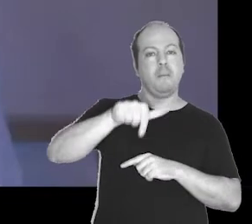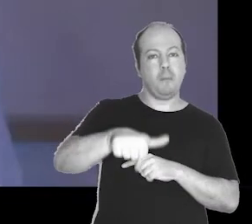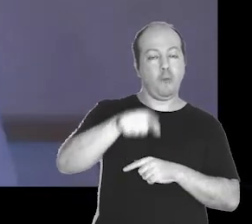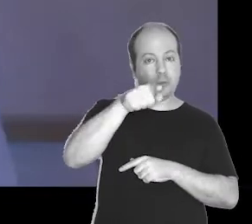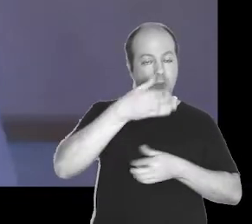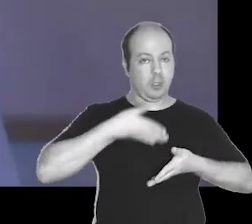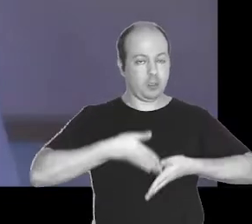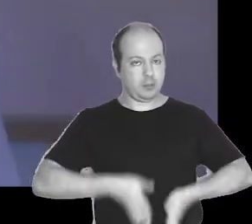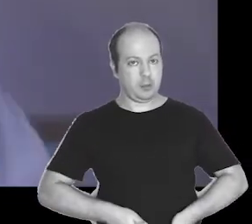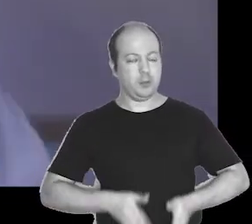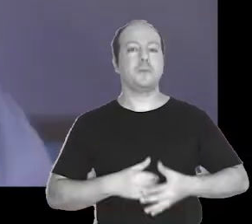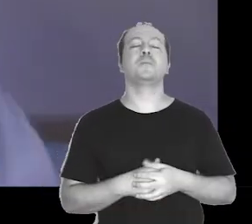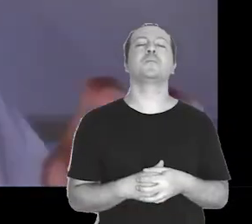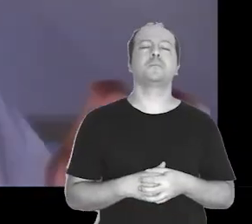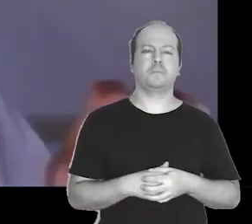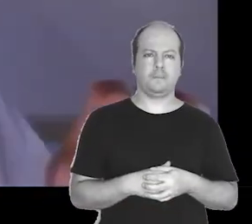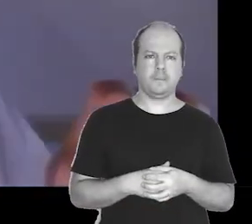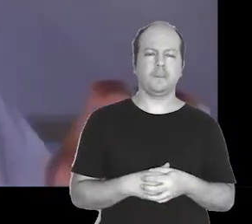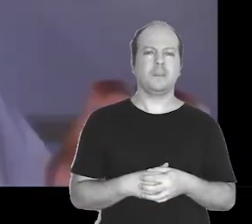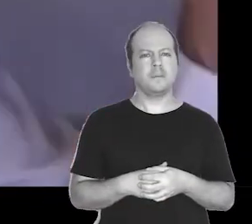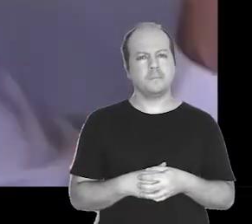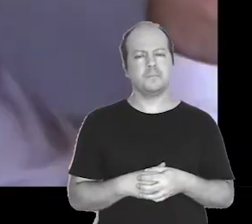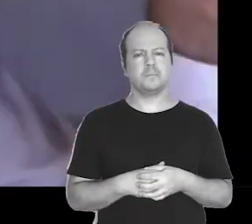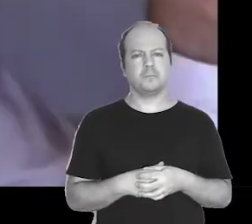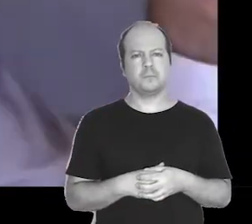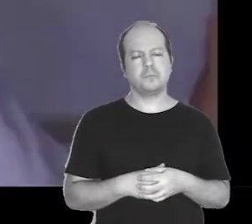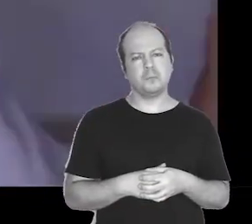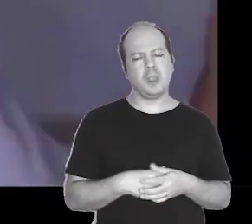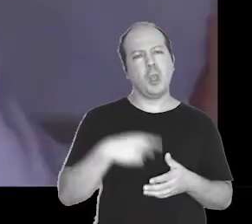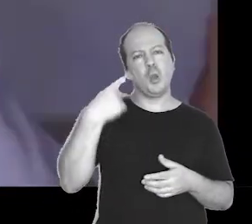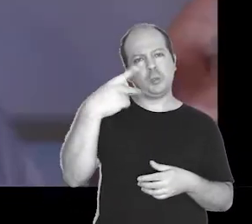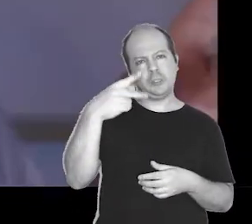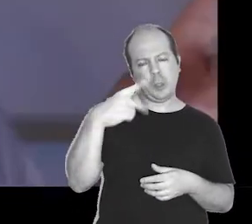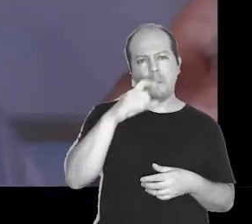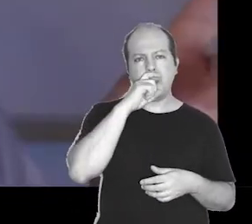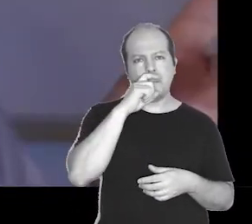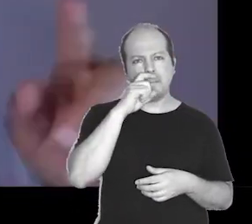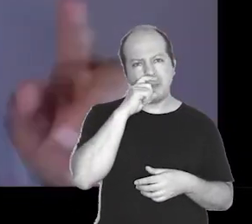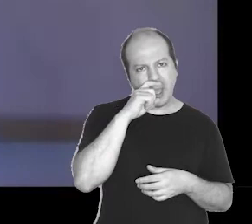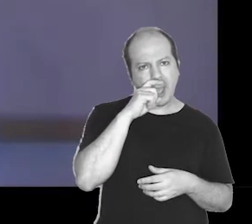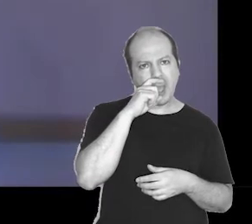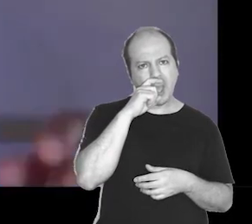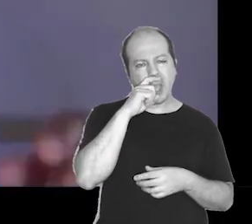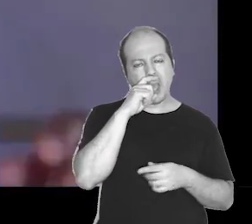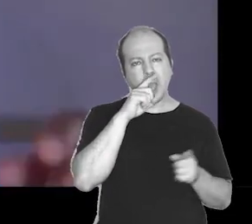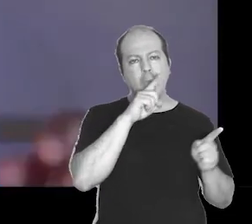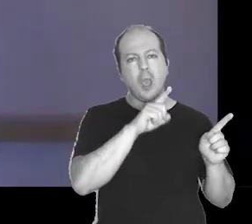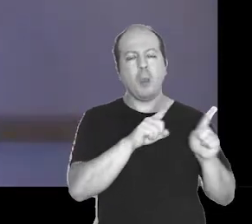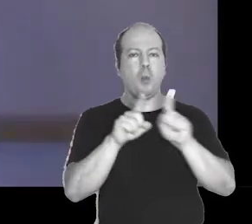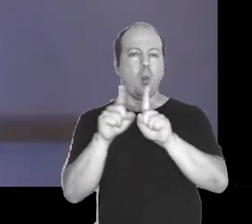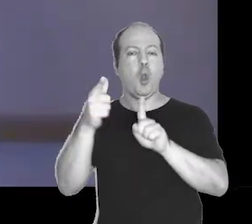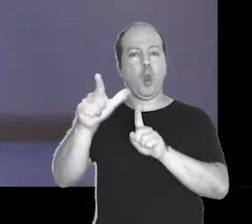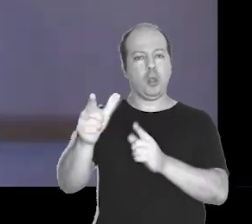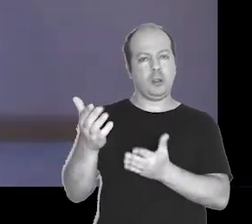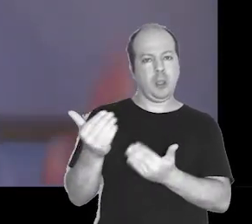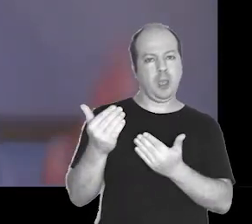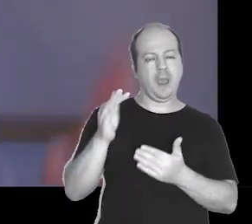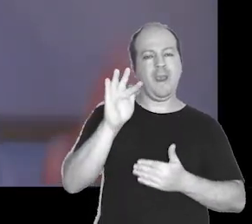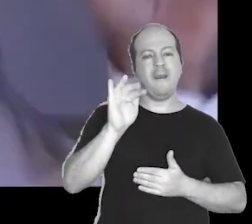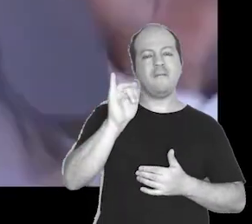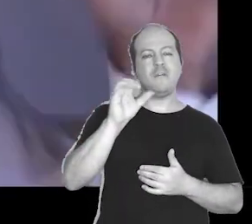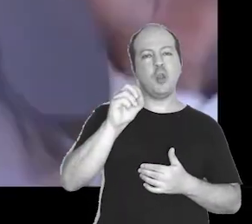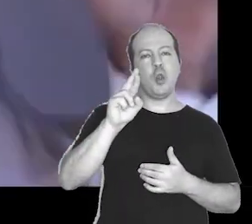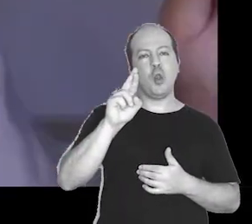ter nascido, tanto Serpiero, seu pai, uniu-se a uma jovem também fiorentina,